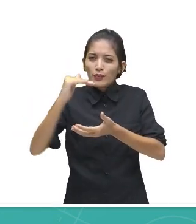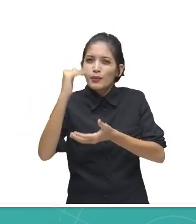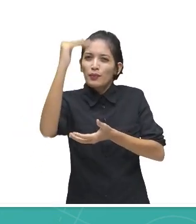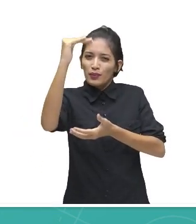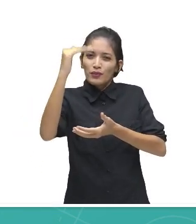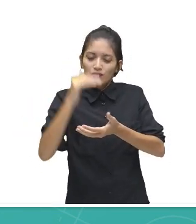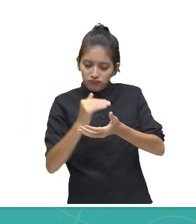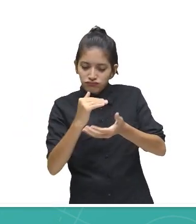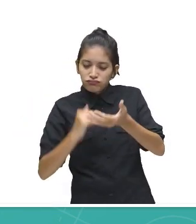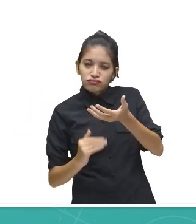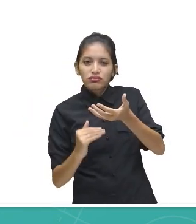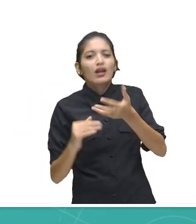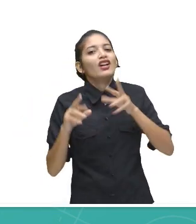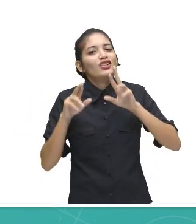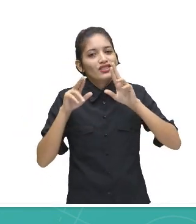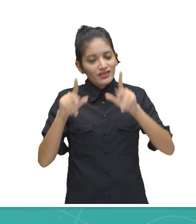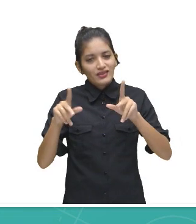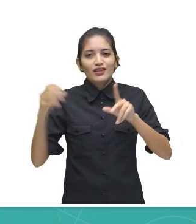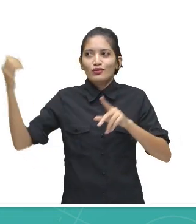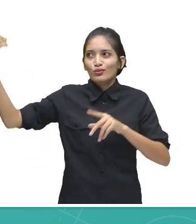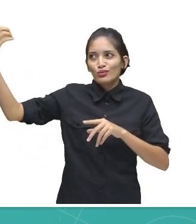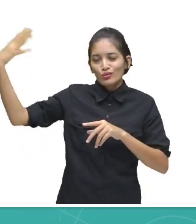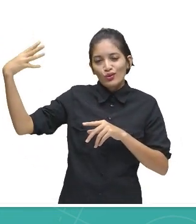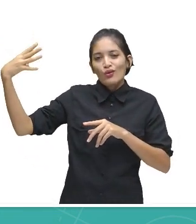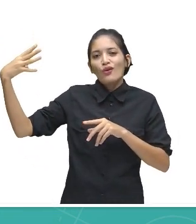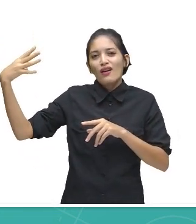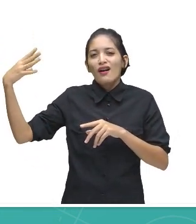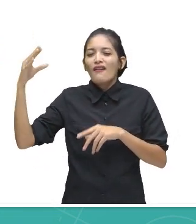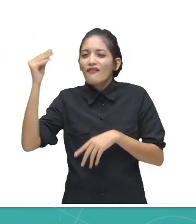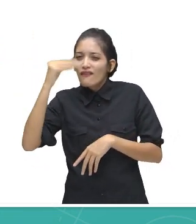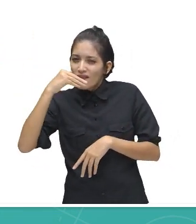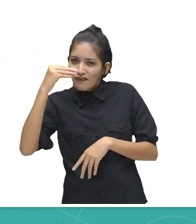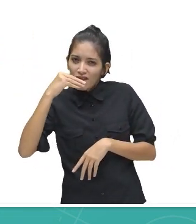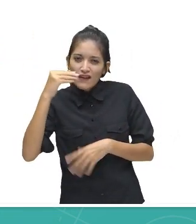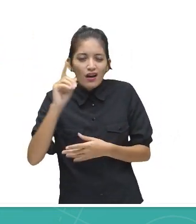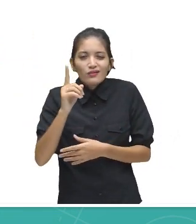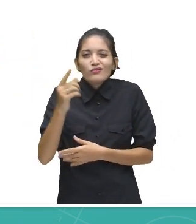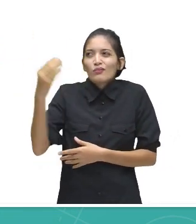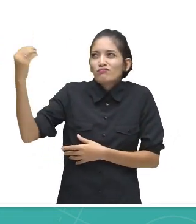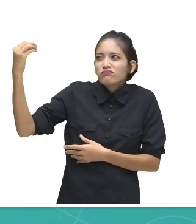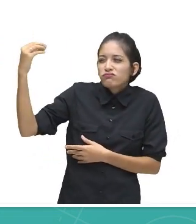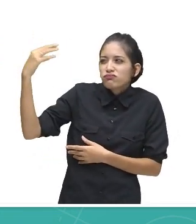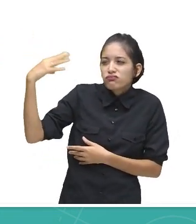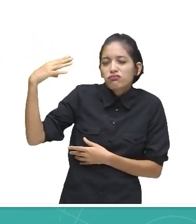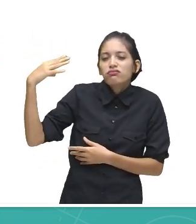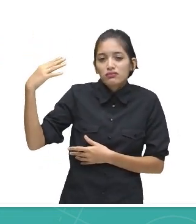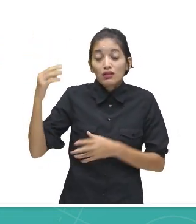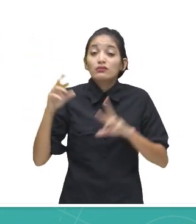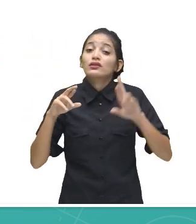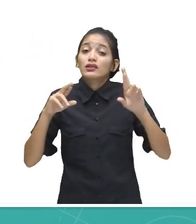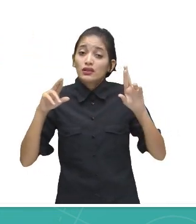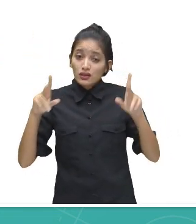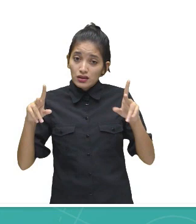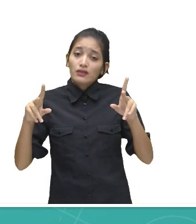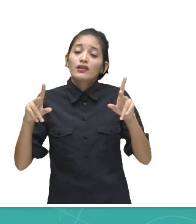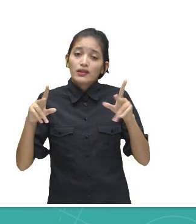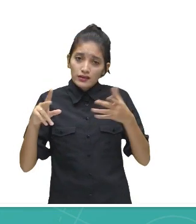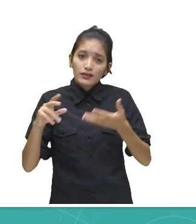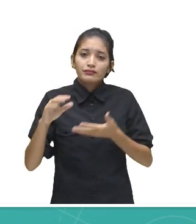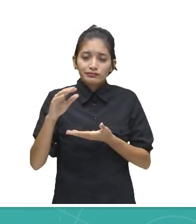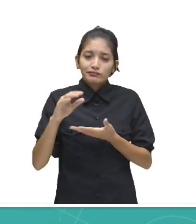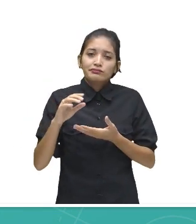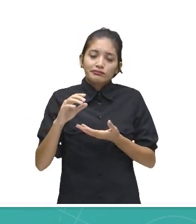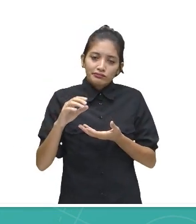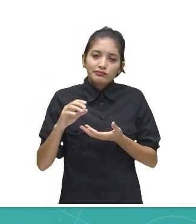um pouco diferente, A energia do Sol vai vir de uma maneira um pouco mais fraca, Menos forte, na verdade. E isso vai diferenciar as